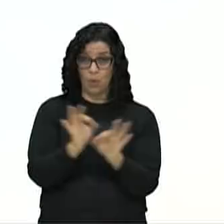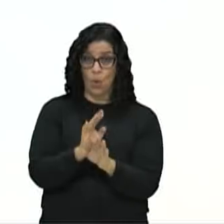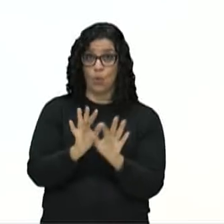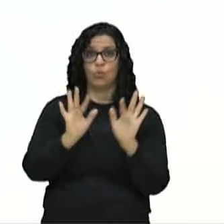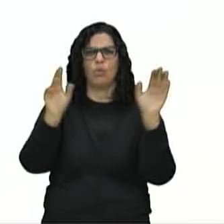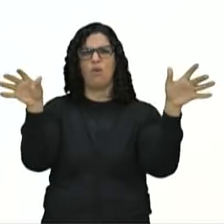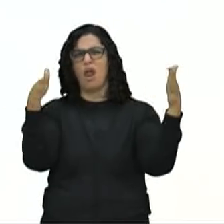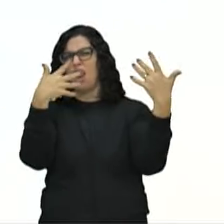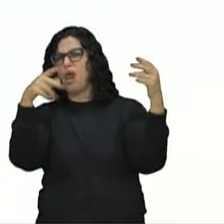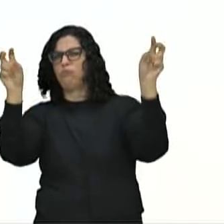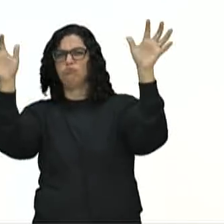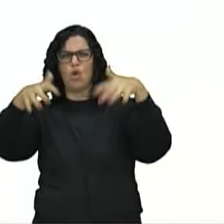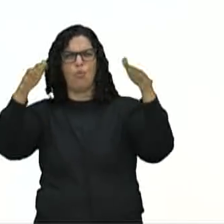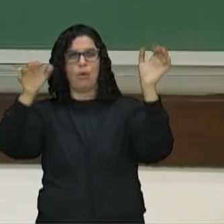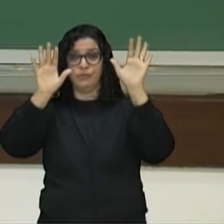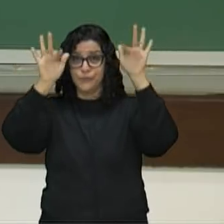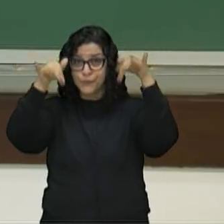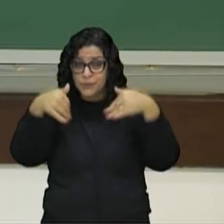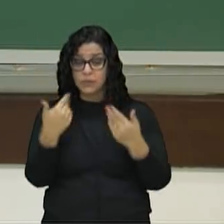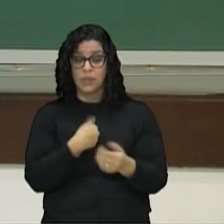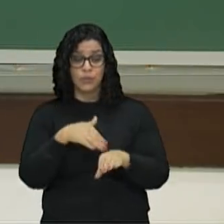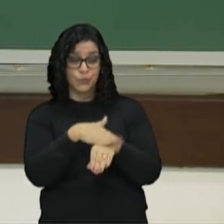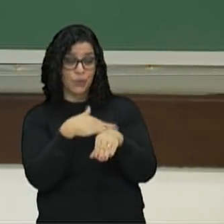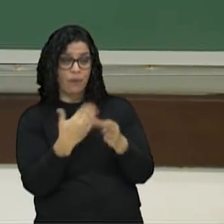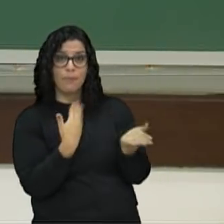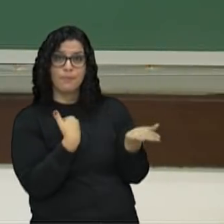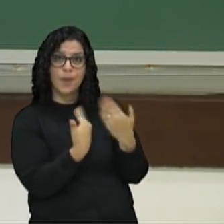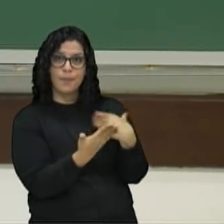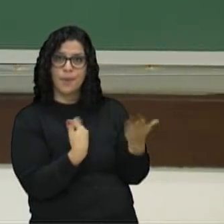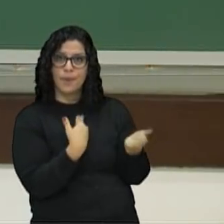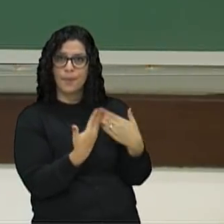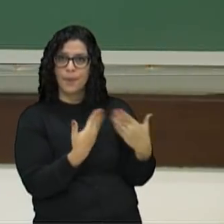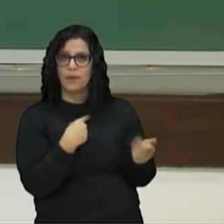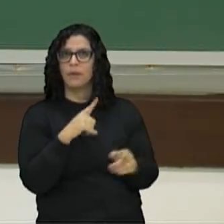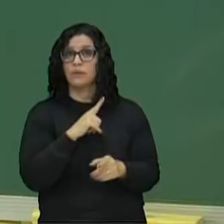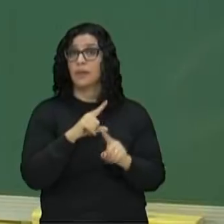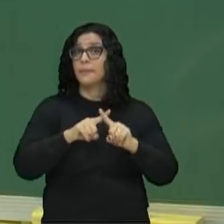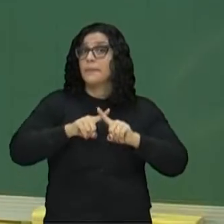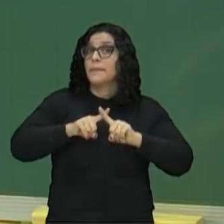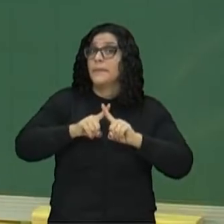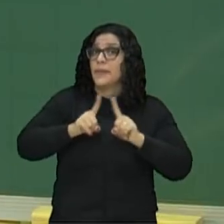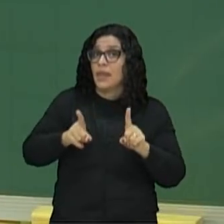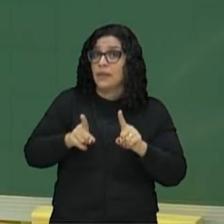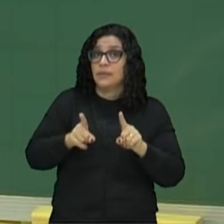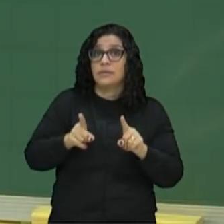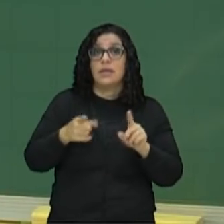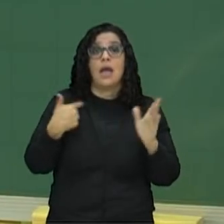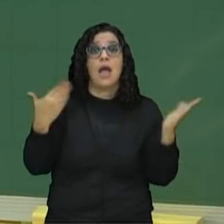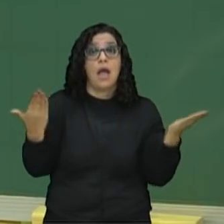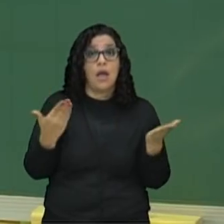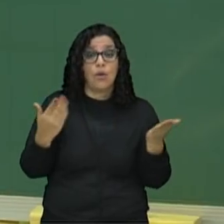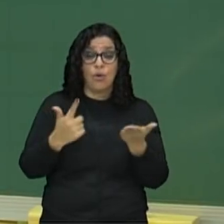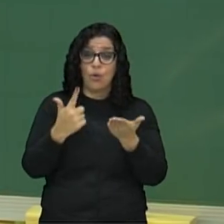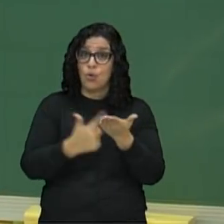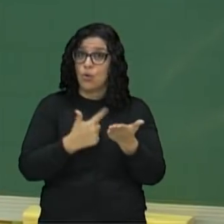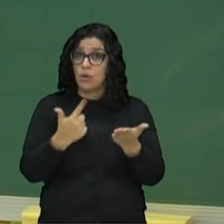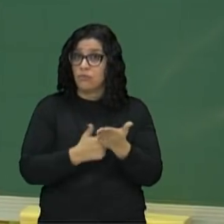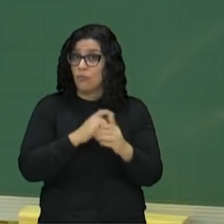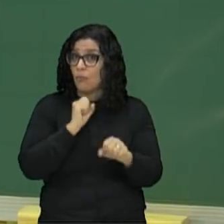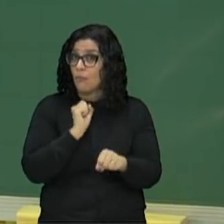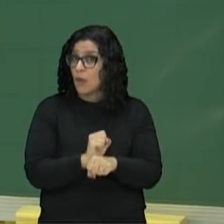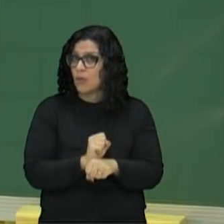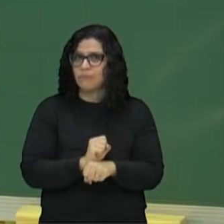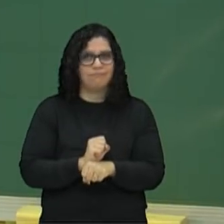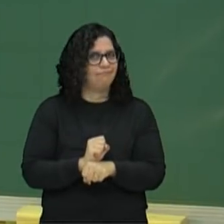toda a tempestade, tal, aí eles conversam. Mas a obra não parou por aí.